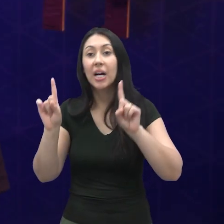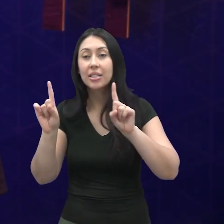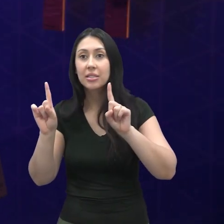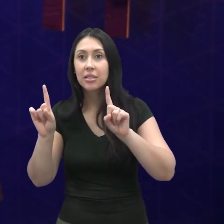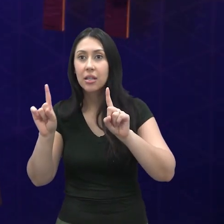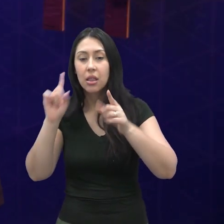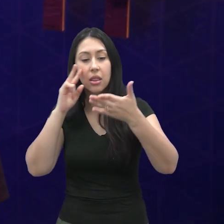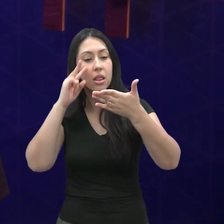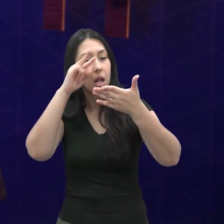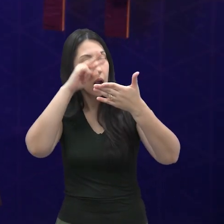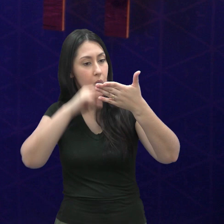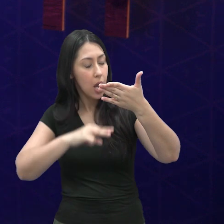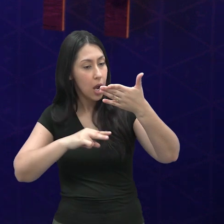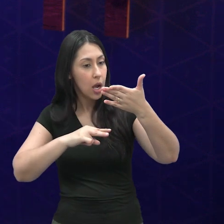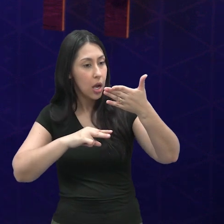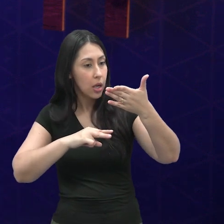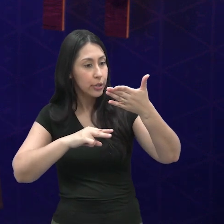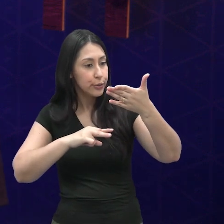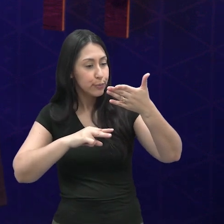na notícia que eu li disse que